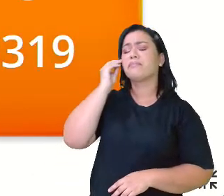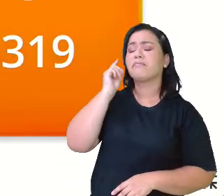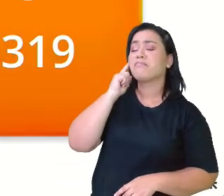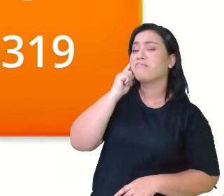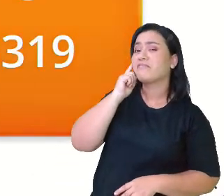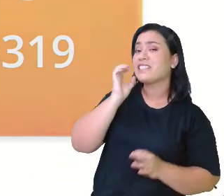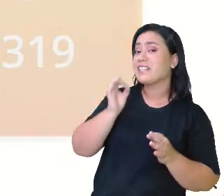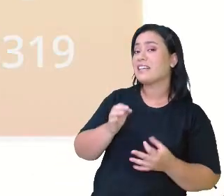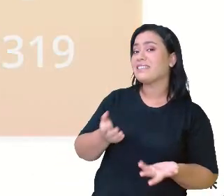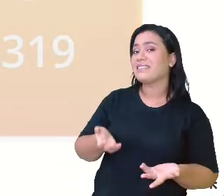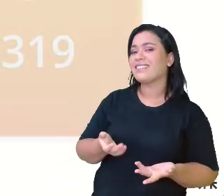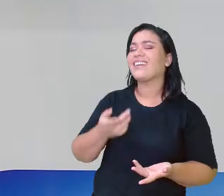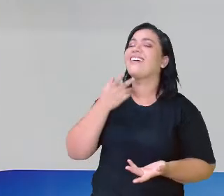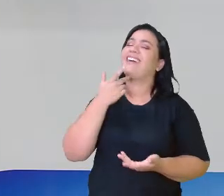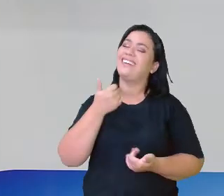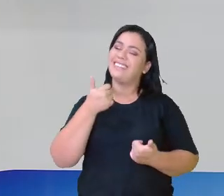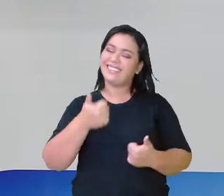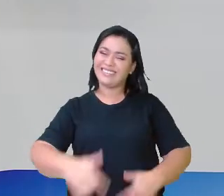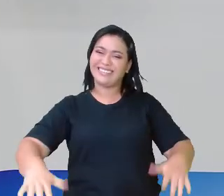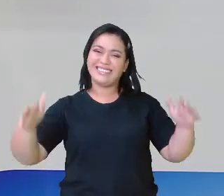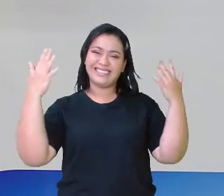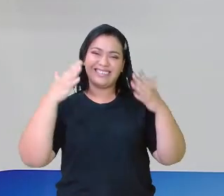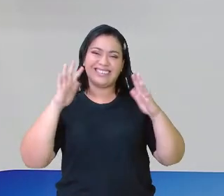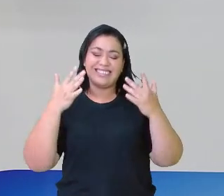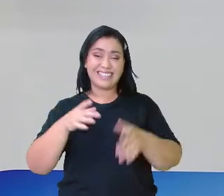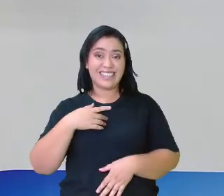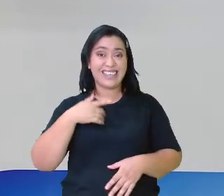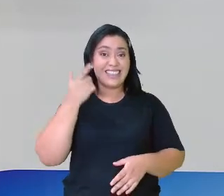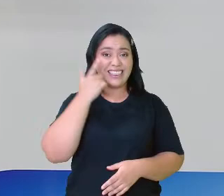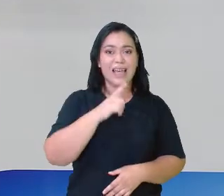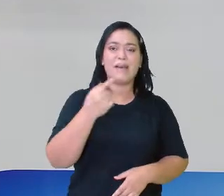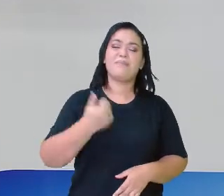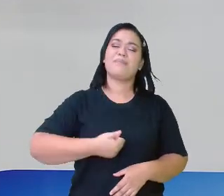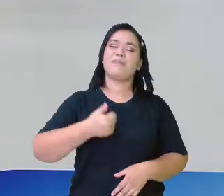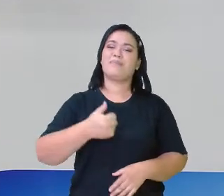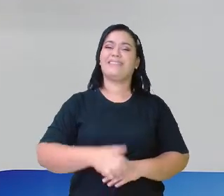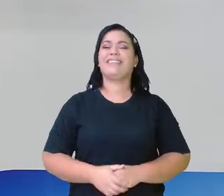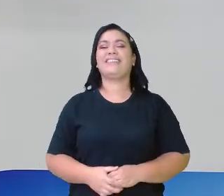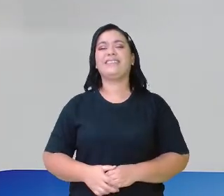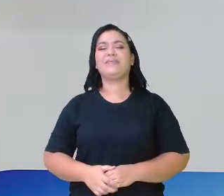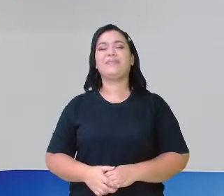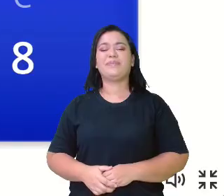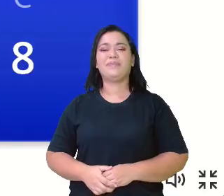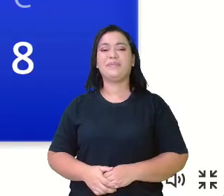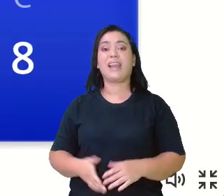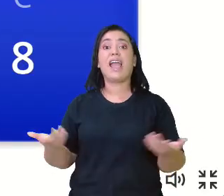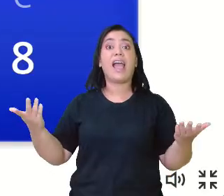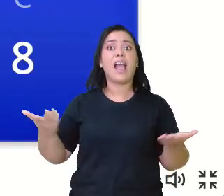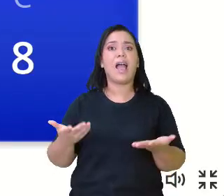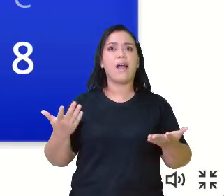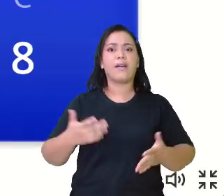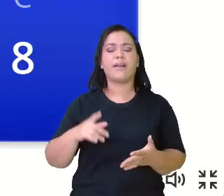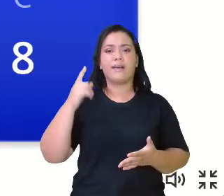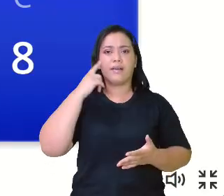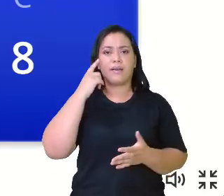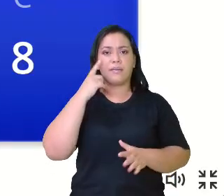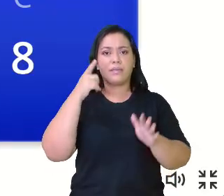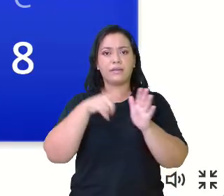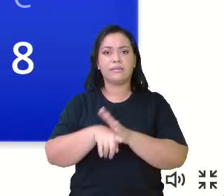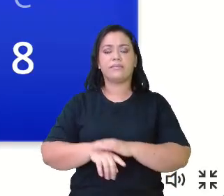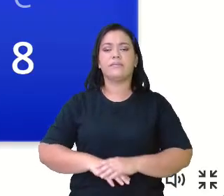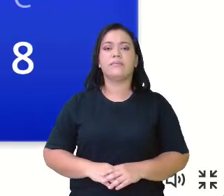B. Opa! Já acertaram a primeira. Vamos embora, minha gente. Agora, olha só a